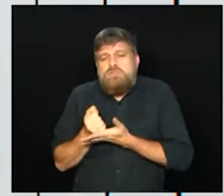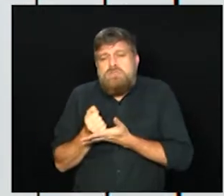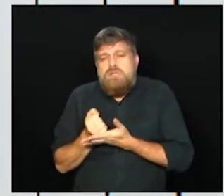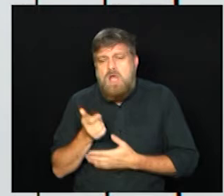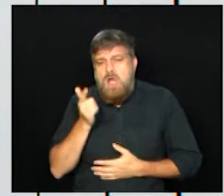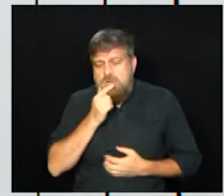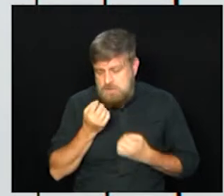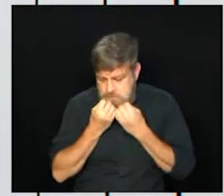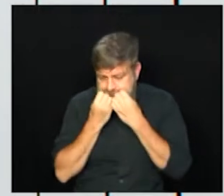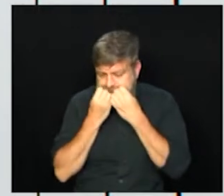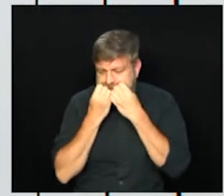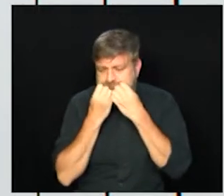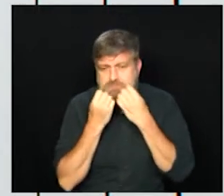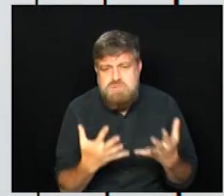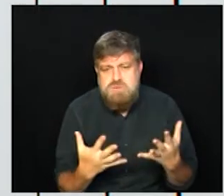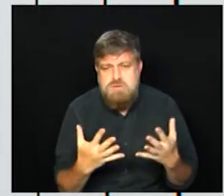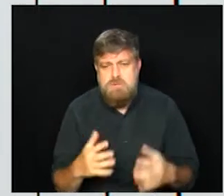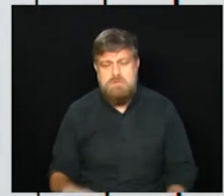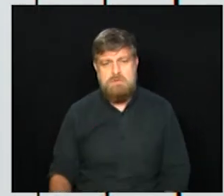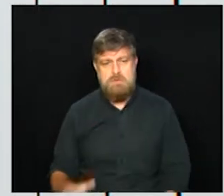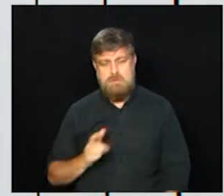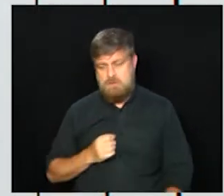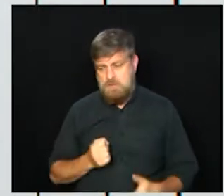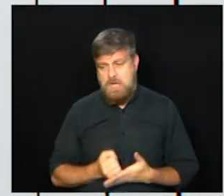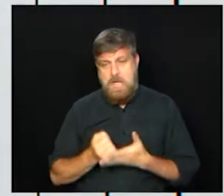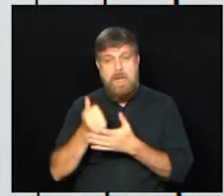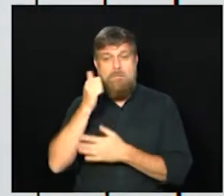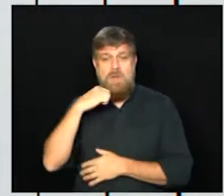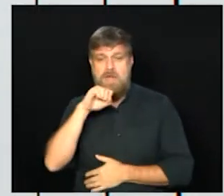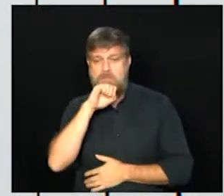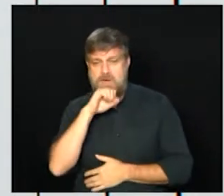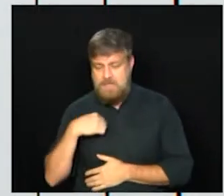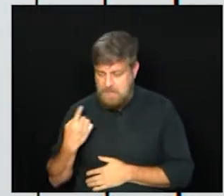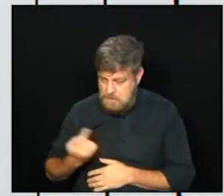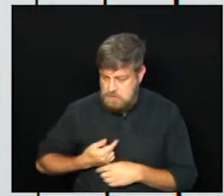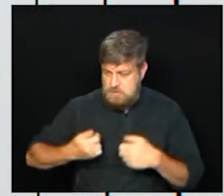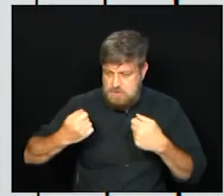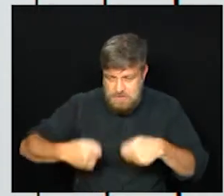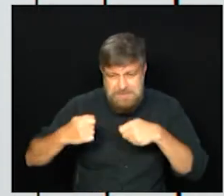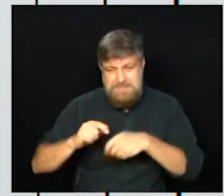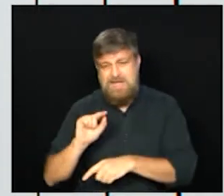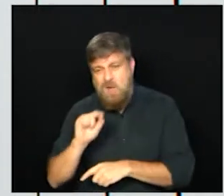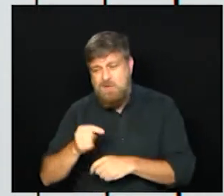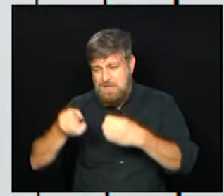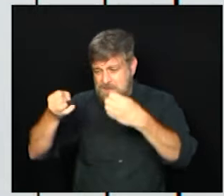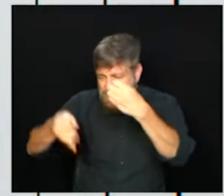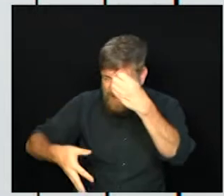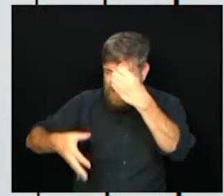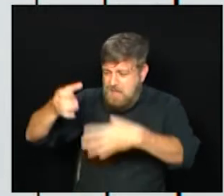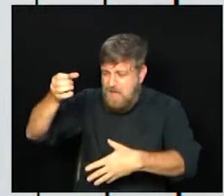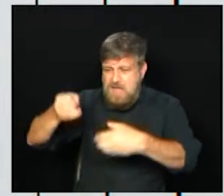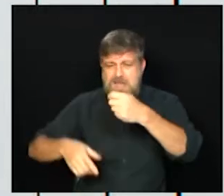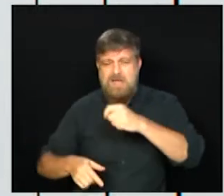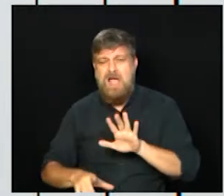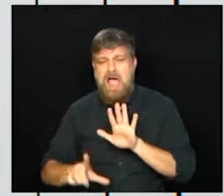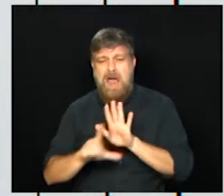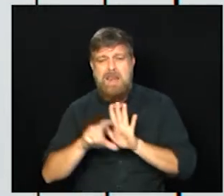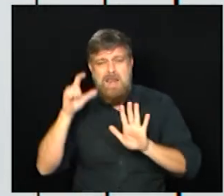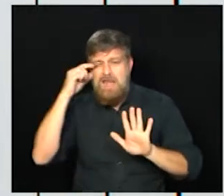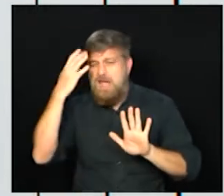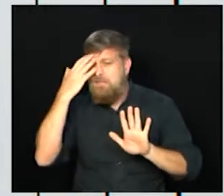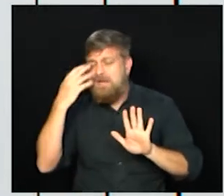para fora isso e acabar ajudando as mães também. Por isso que a gente precisa de explicar do que é a Lei Maria da Penha